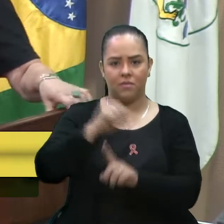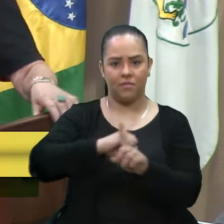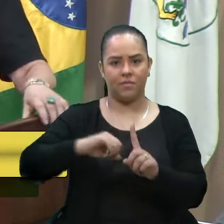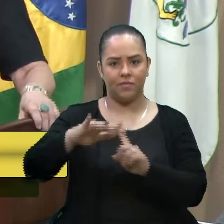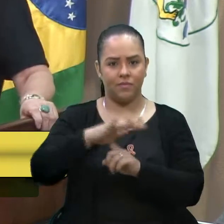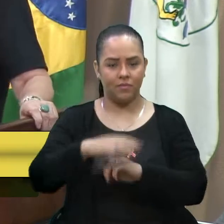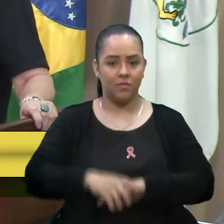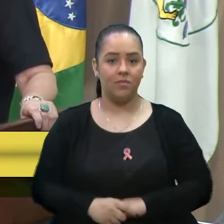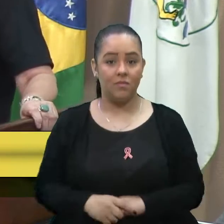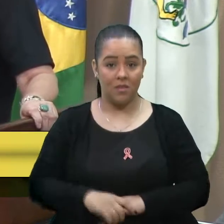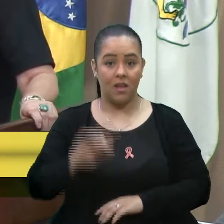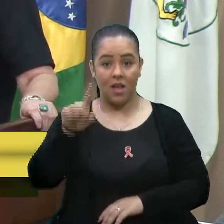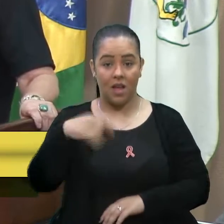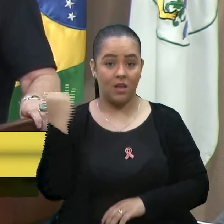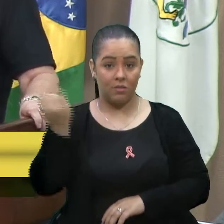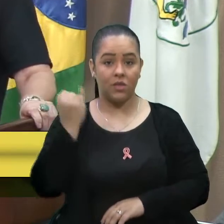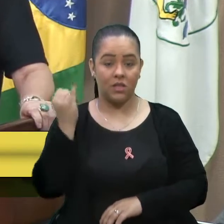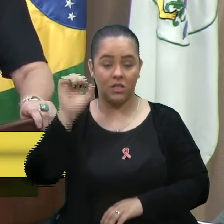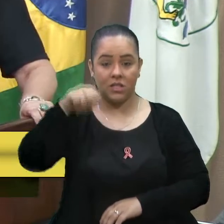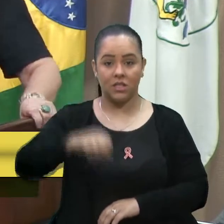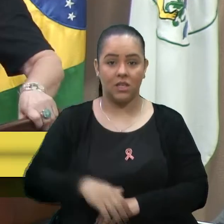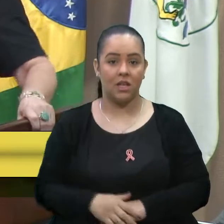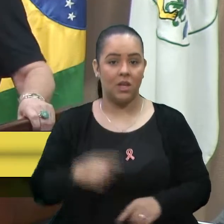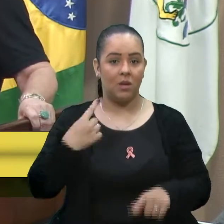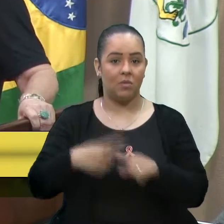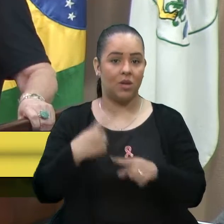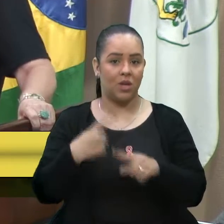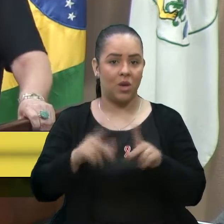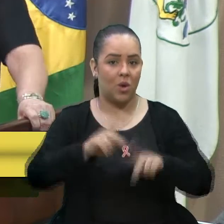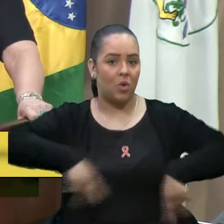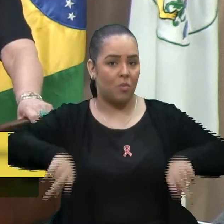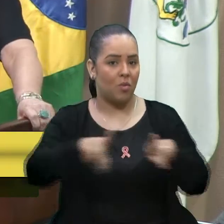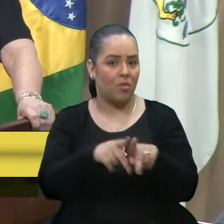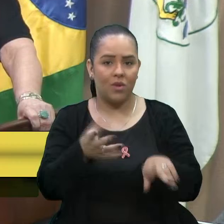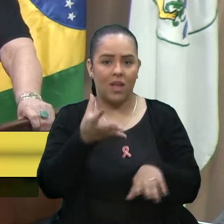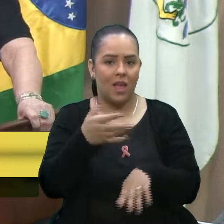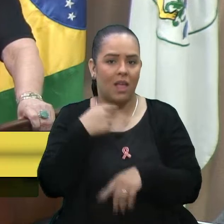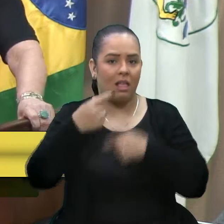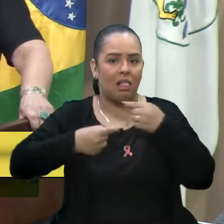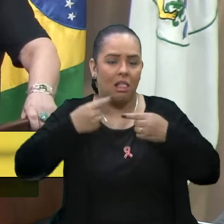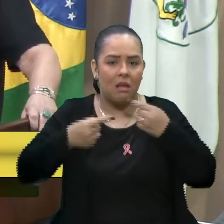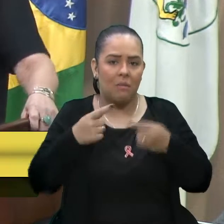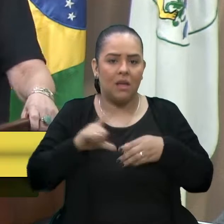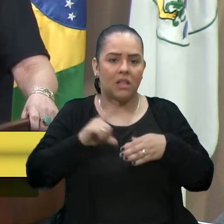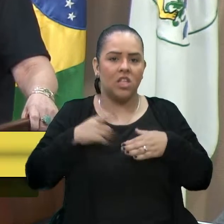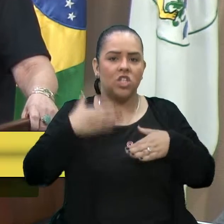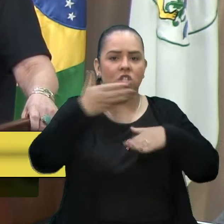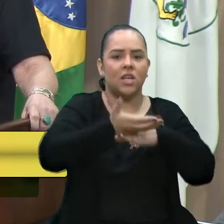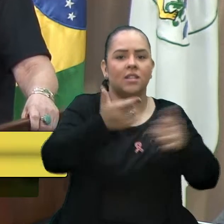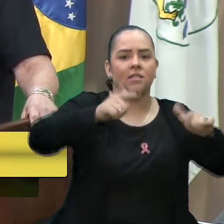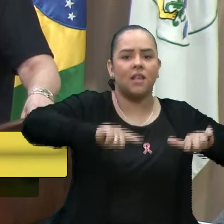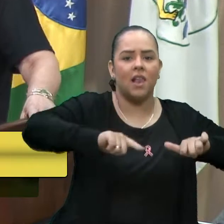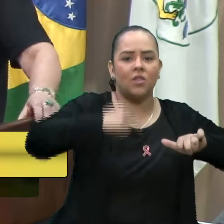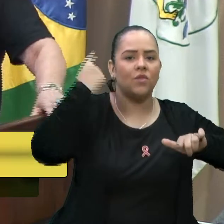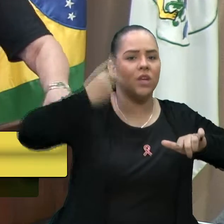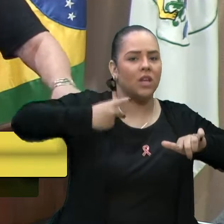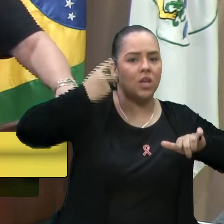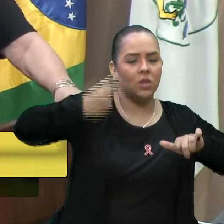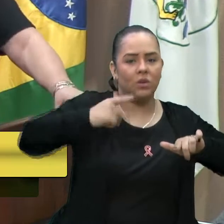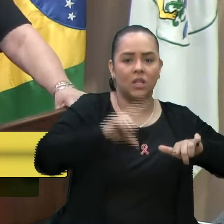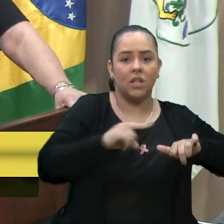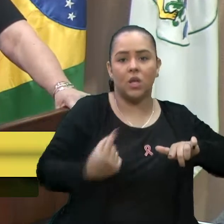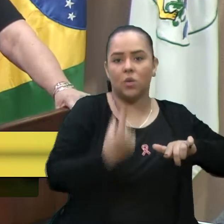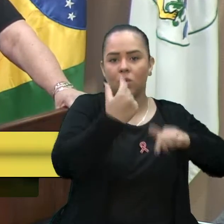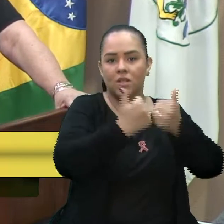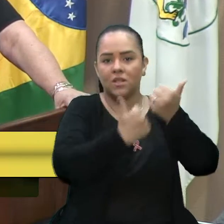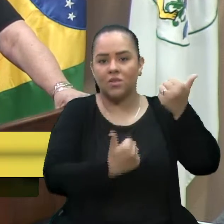São muito importantes. Porque o povo, quando quer reclamar de alguma coisa, ele é recebido no gabinete de cada vereador por um assessor da